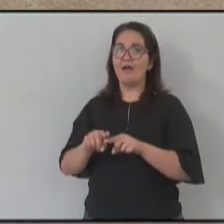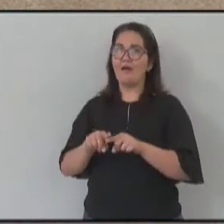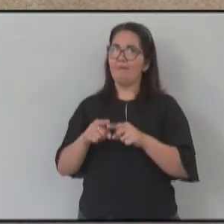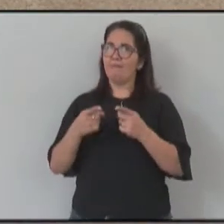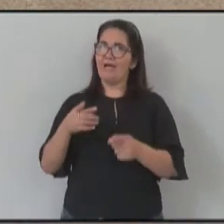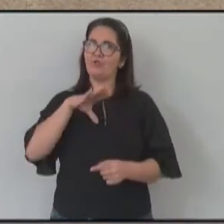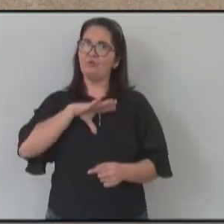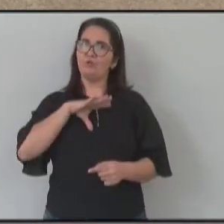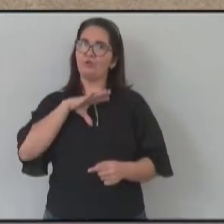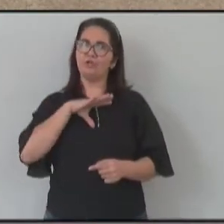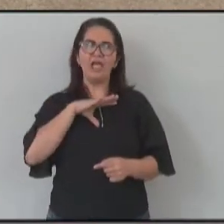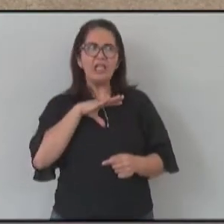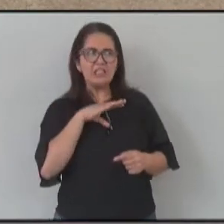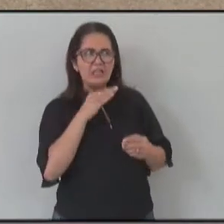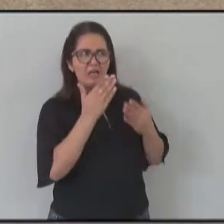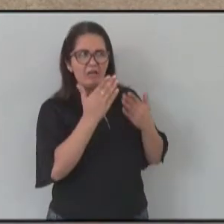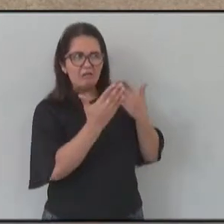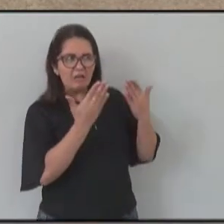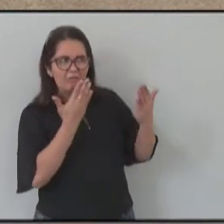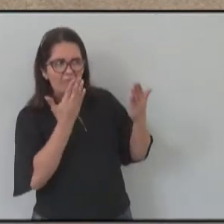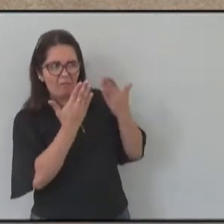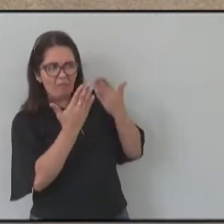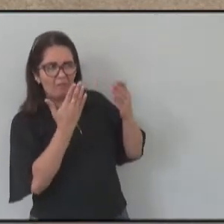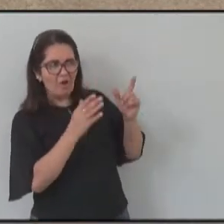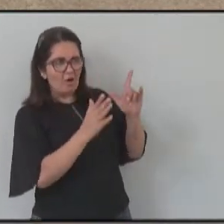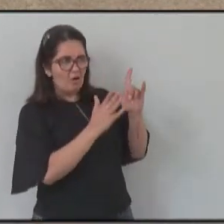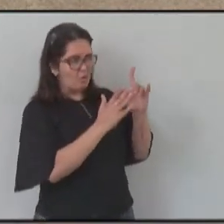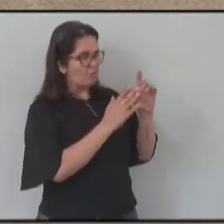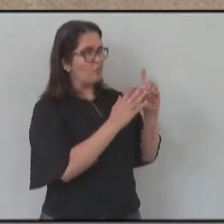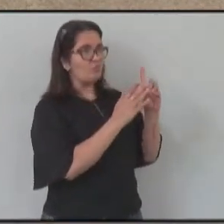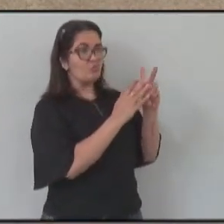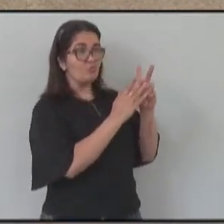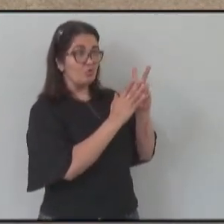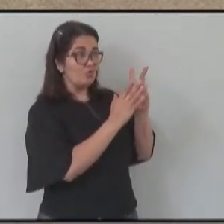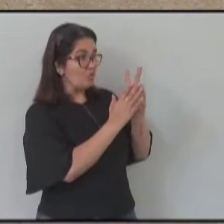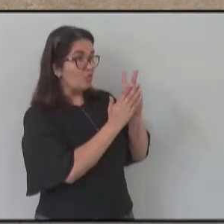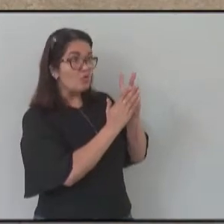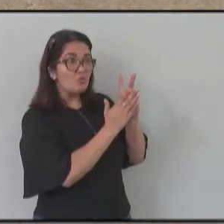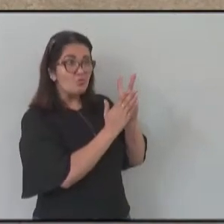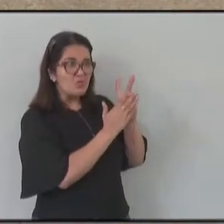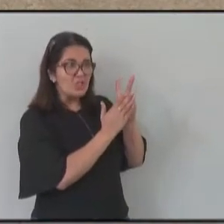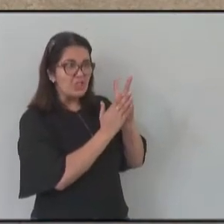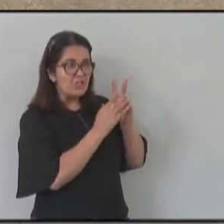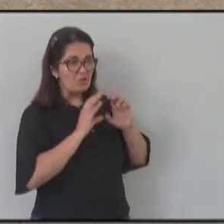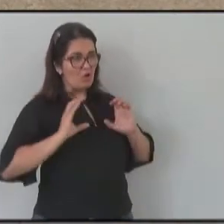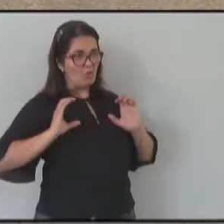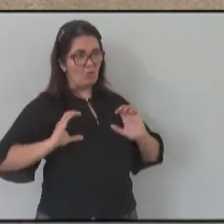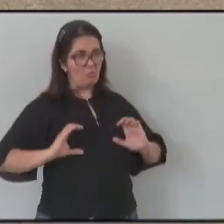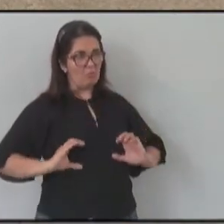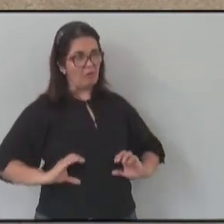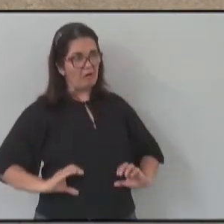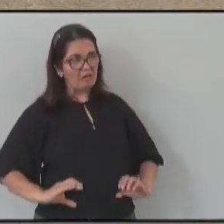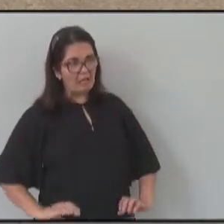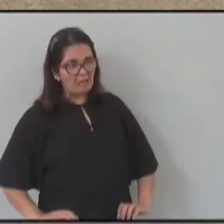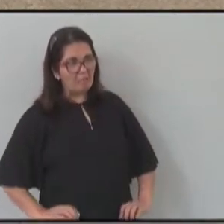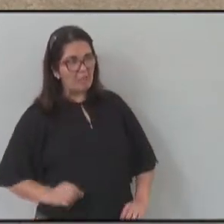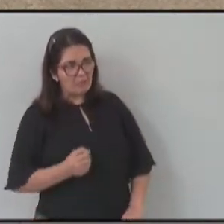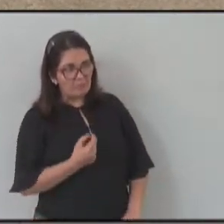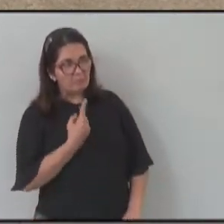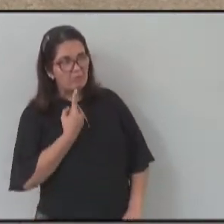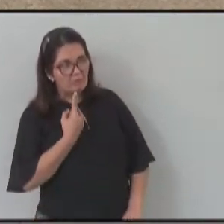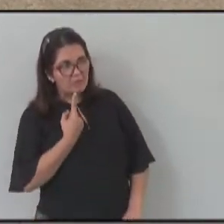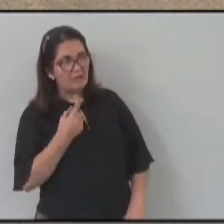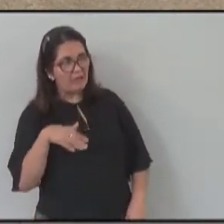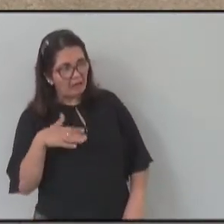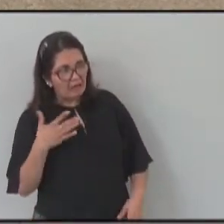observando o comportamento dos índios e só depois de dias é que